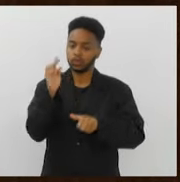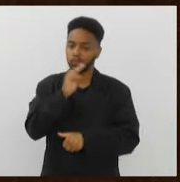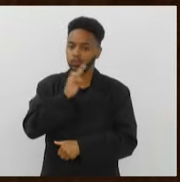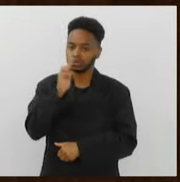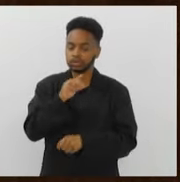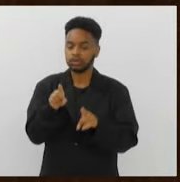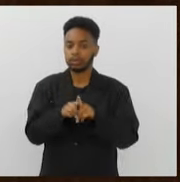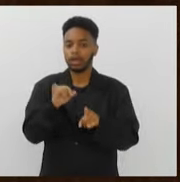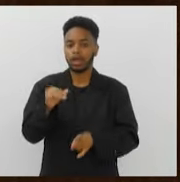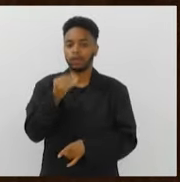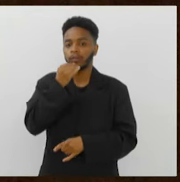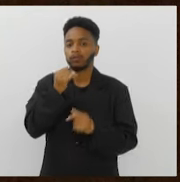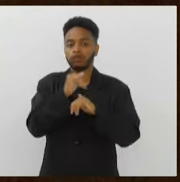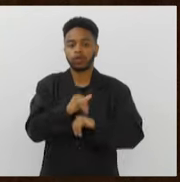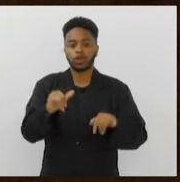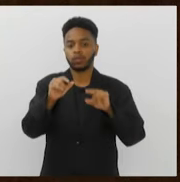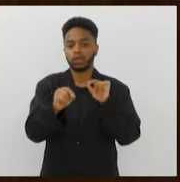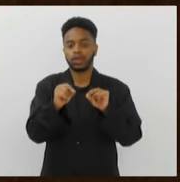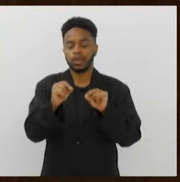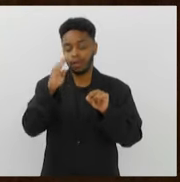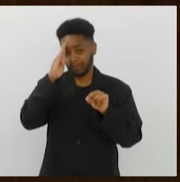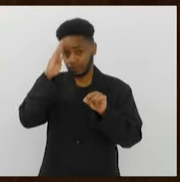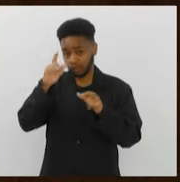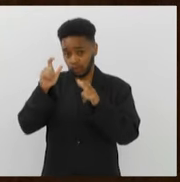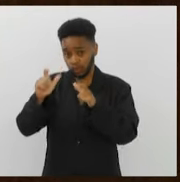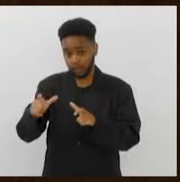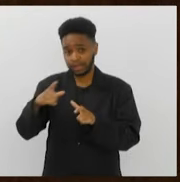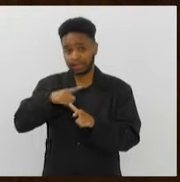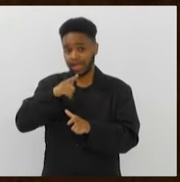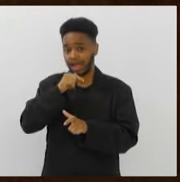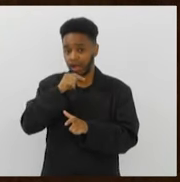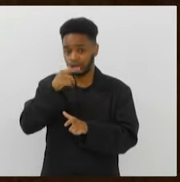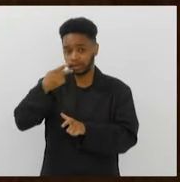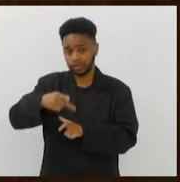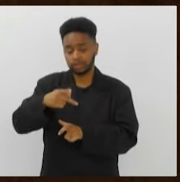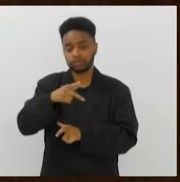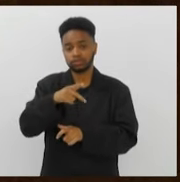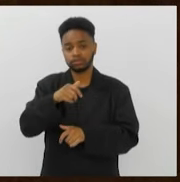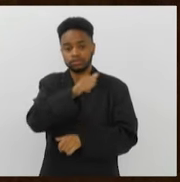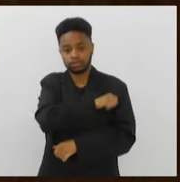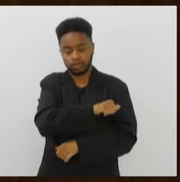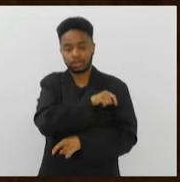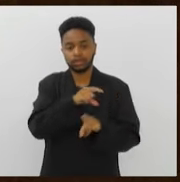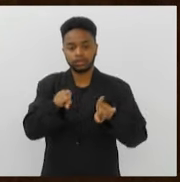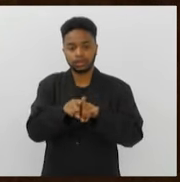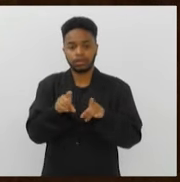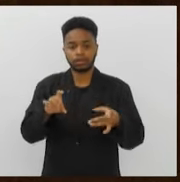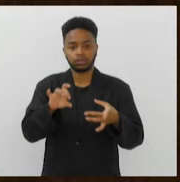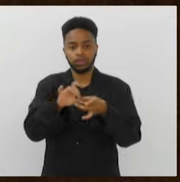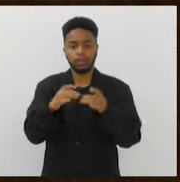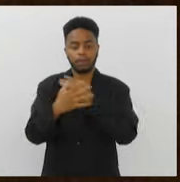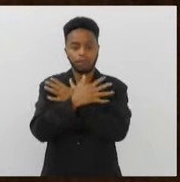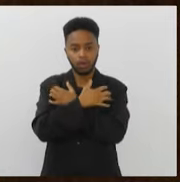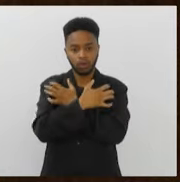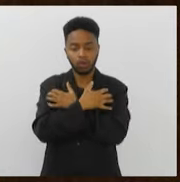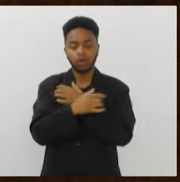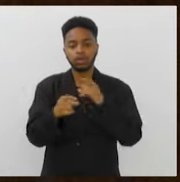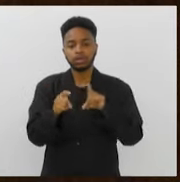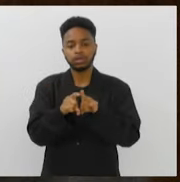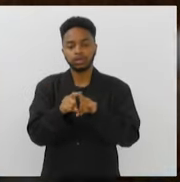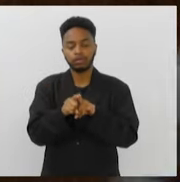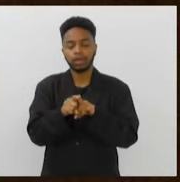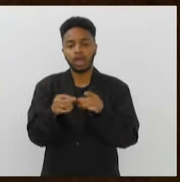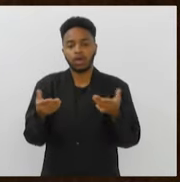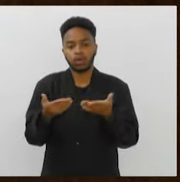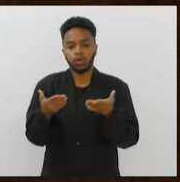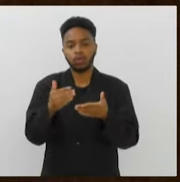para dizer, a maior fonte de água mineral do estado do Rio de Janeiro também está em Macuco, vai começar a produzir agora, engarrafar